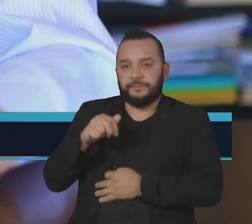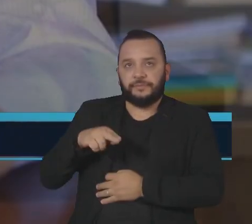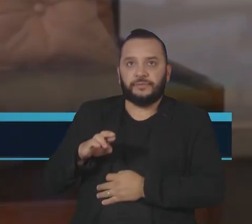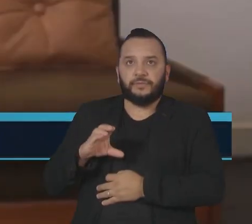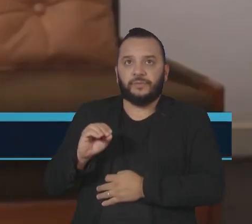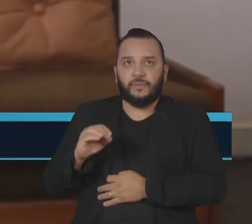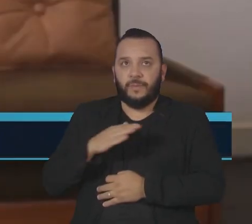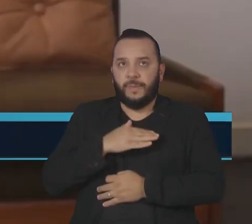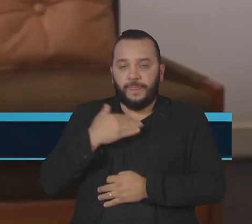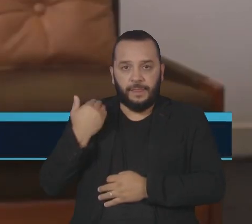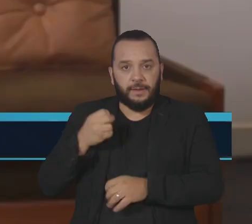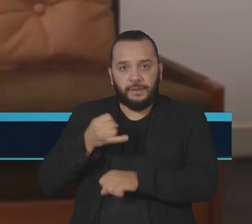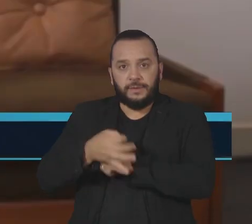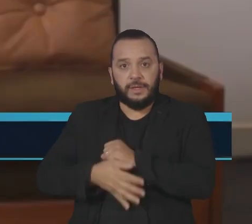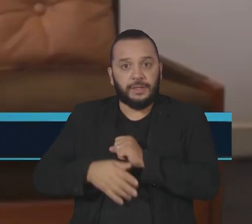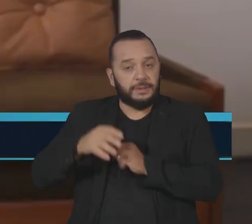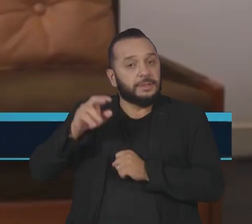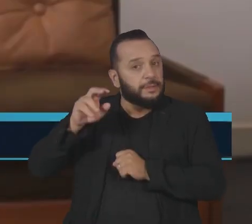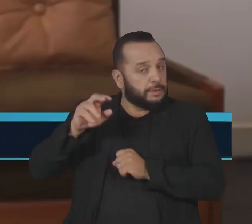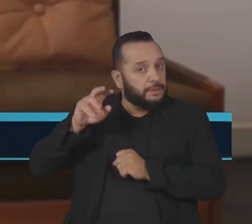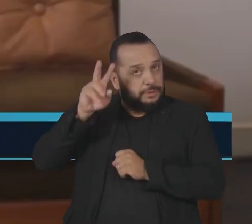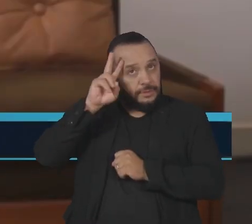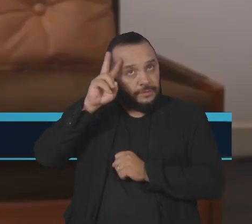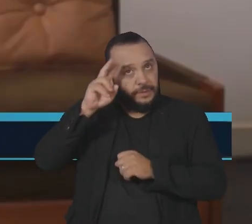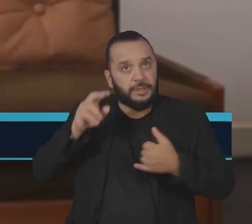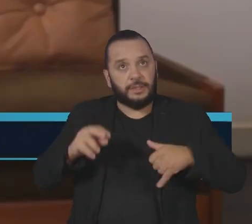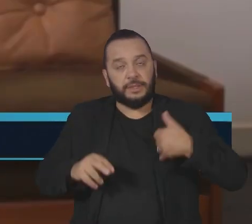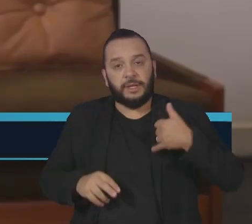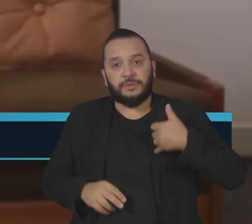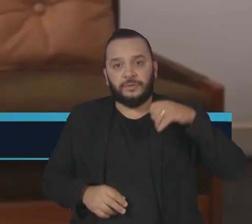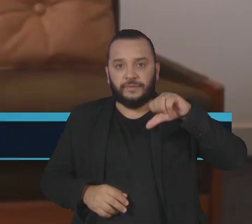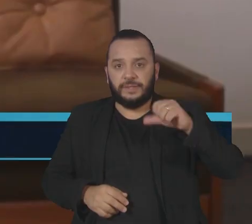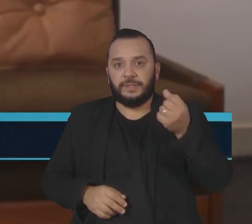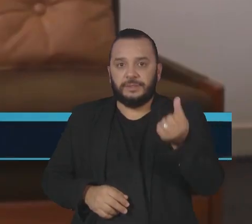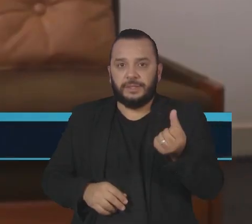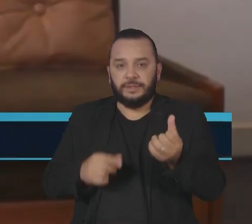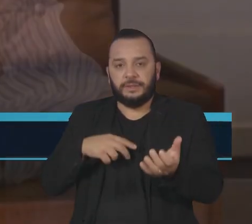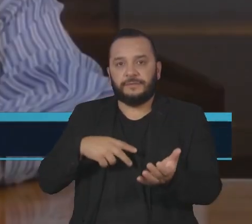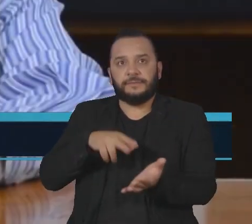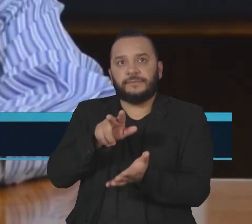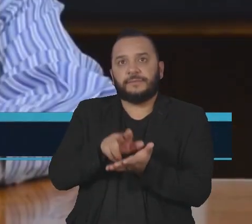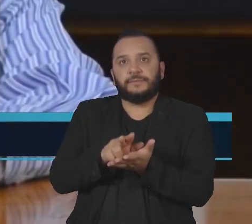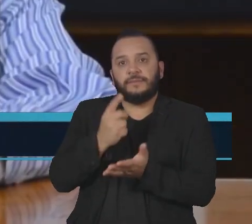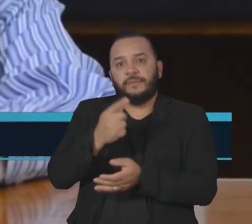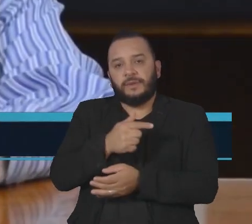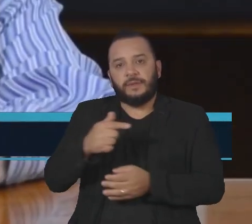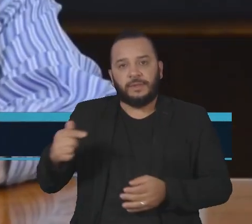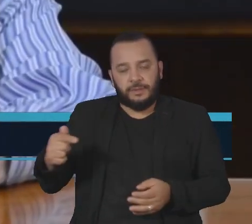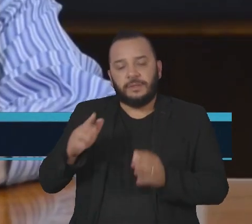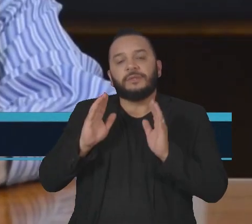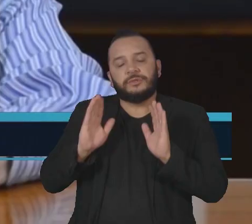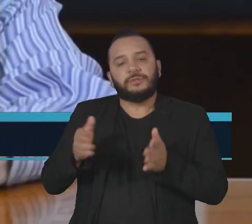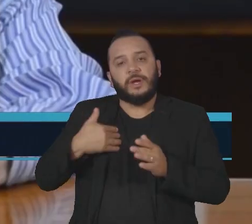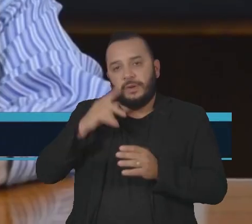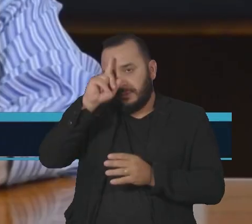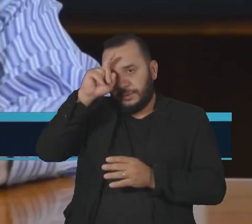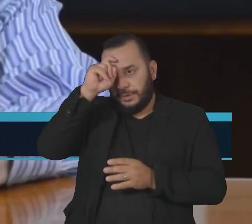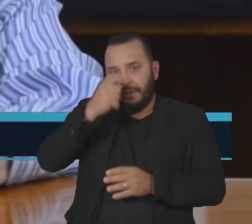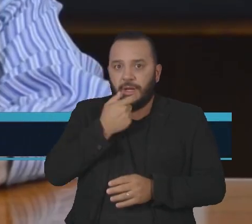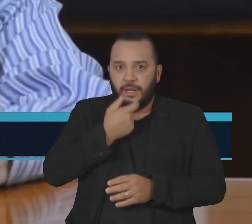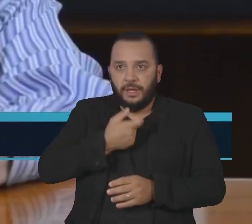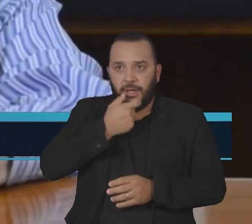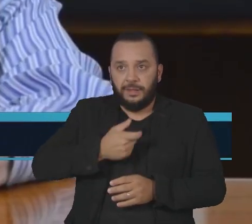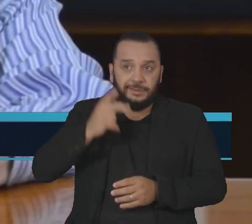na madrugada desta segunda aos 96 anos. Ele estava internado há uma semana no Hospital Albert Einstein, em São Paulo.